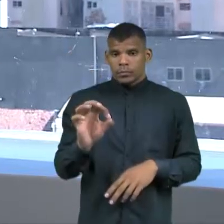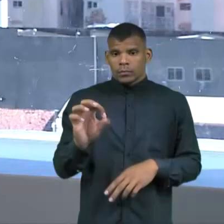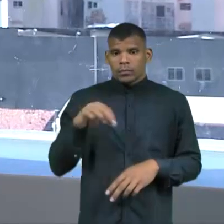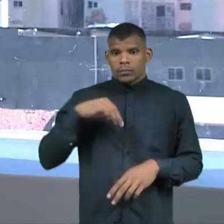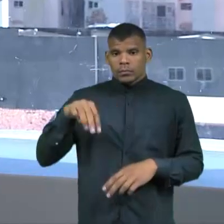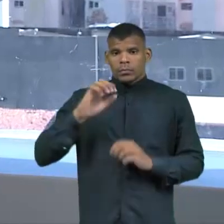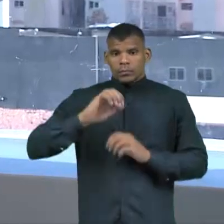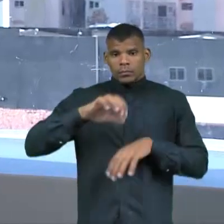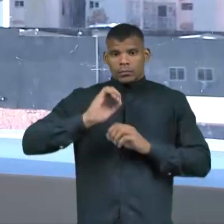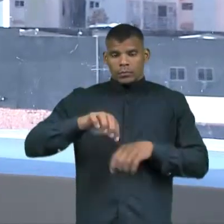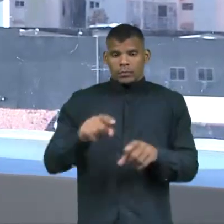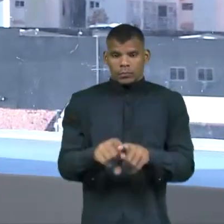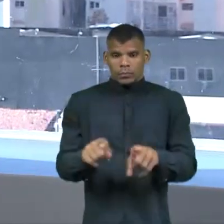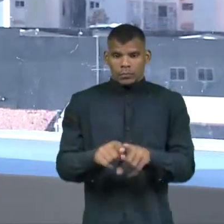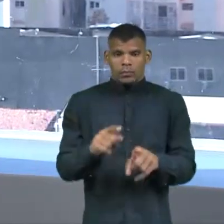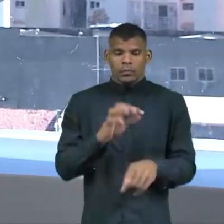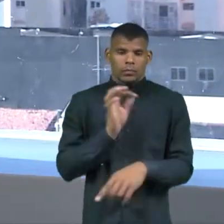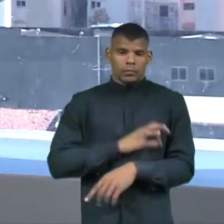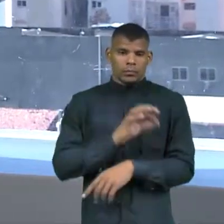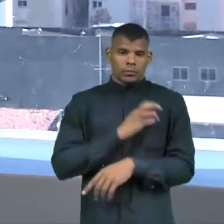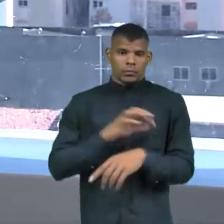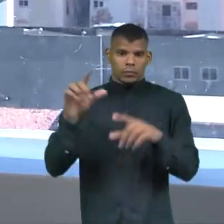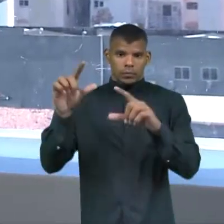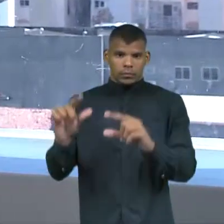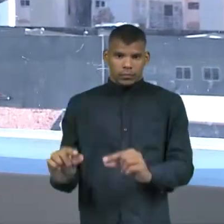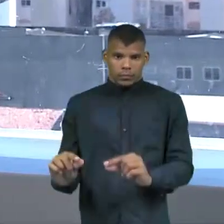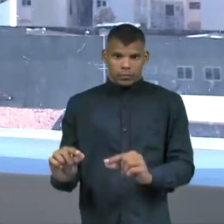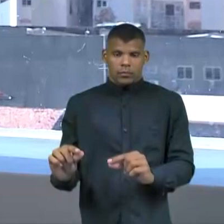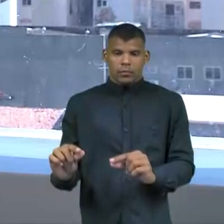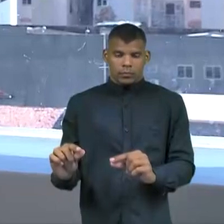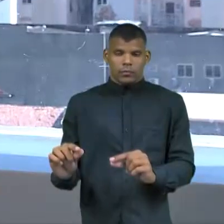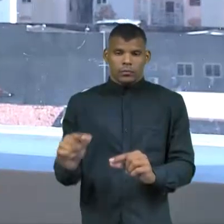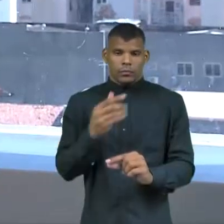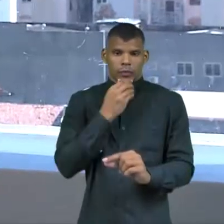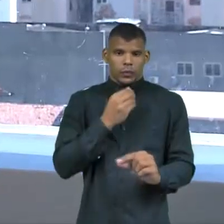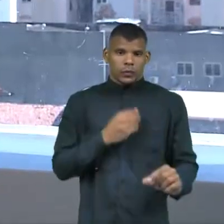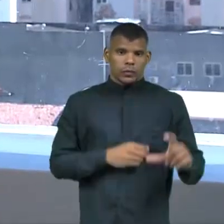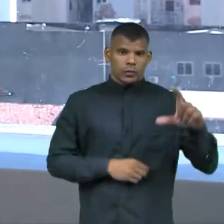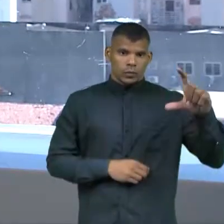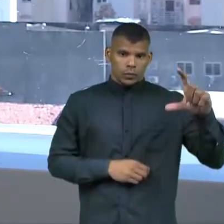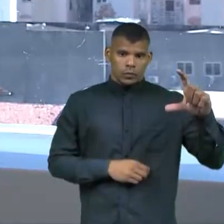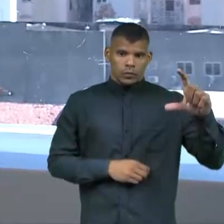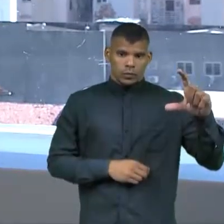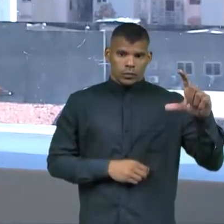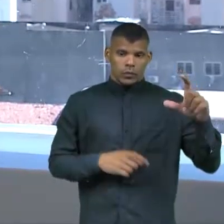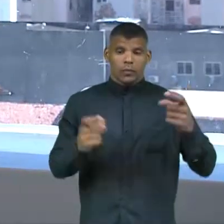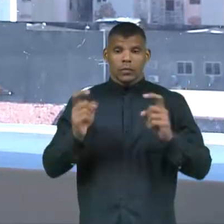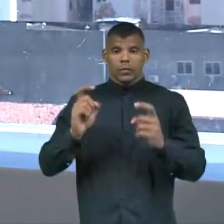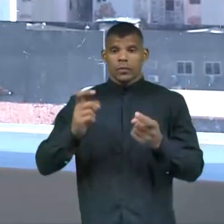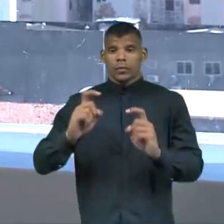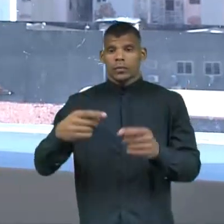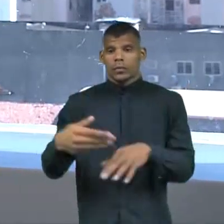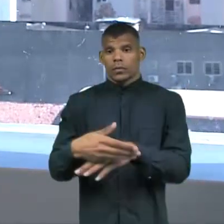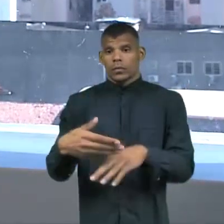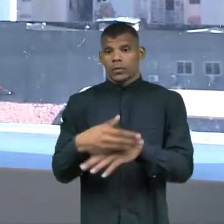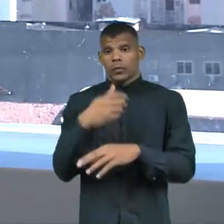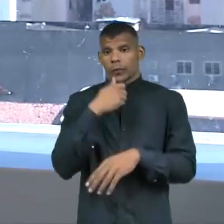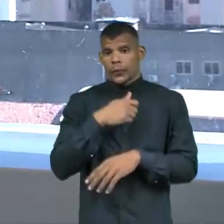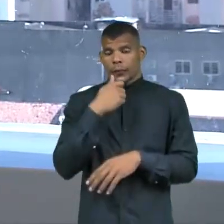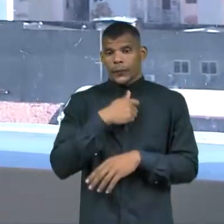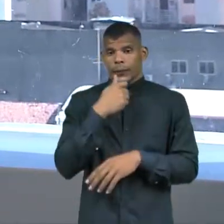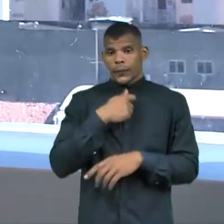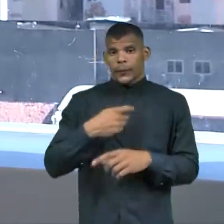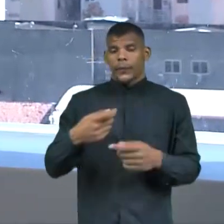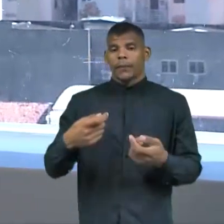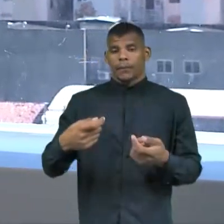Elas também têm salários menores que os homens neste segmento. Então, para debater a participação da mulher no mercado